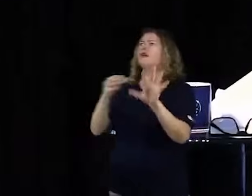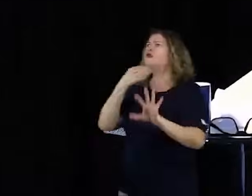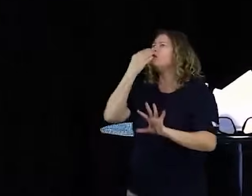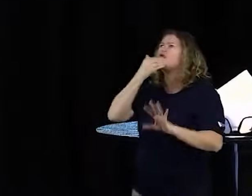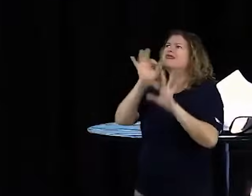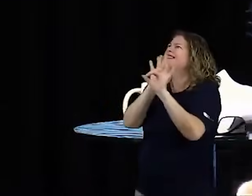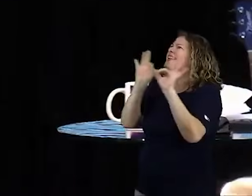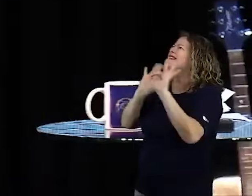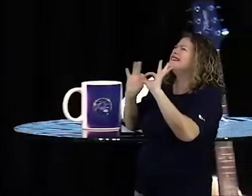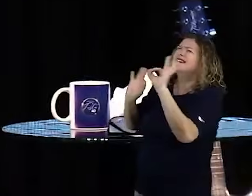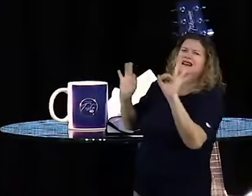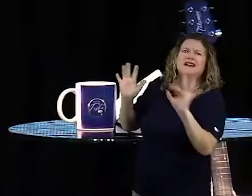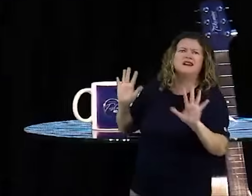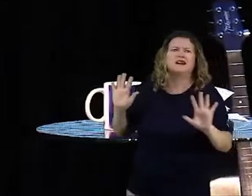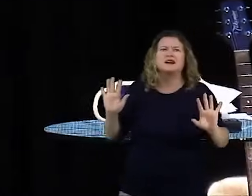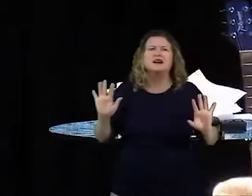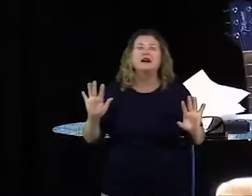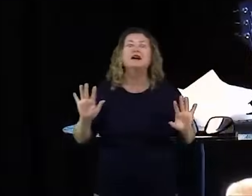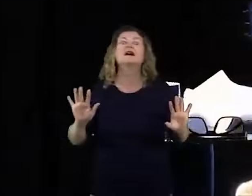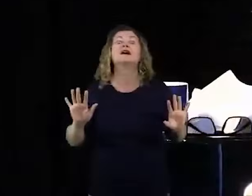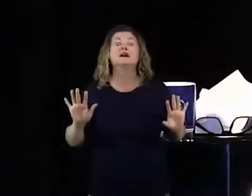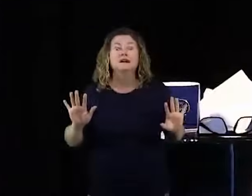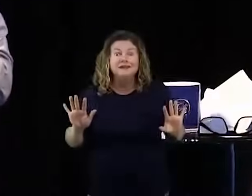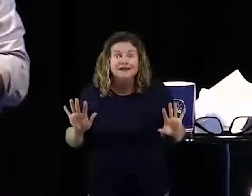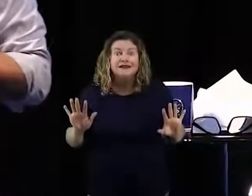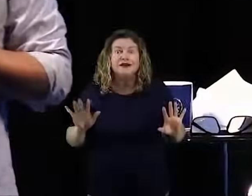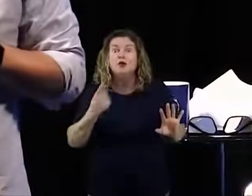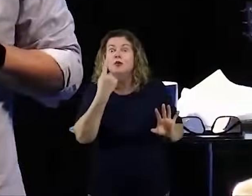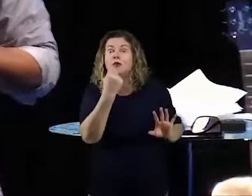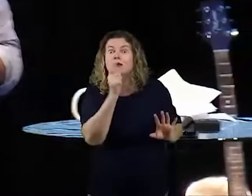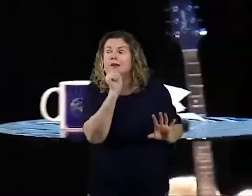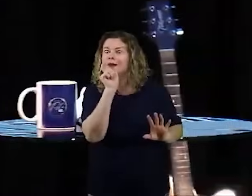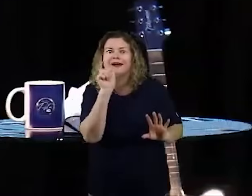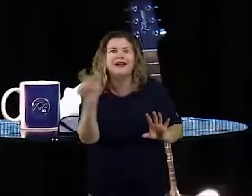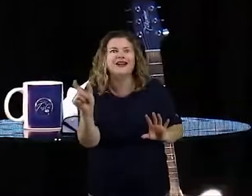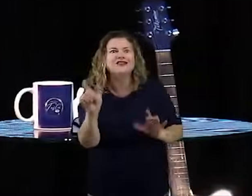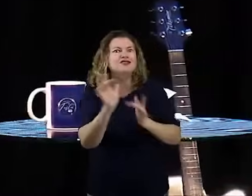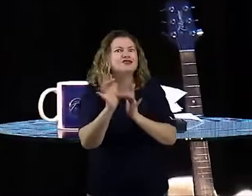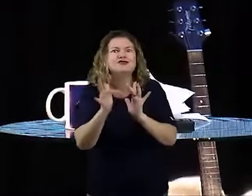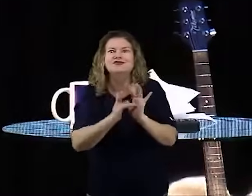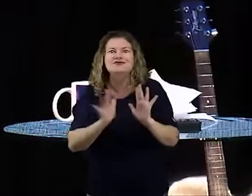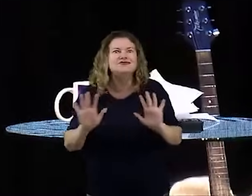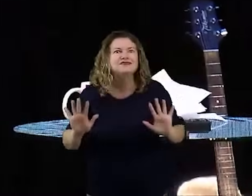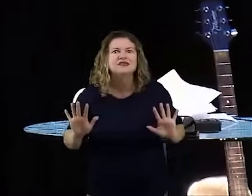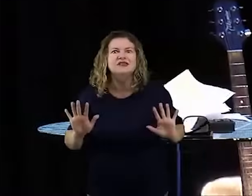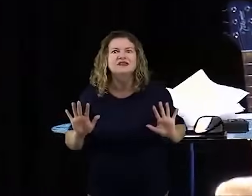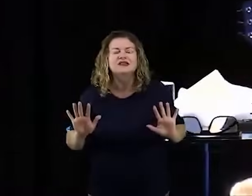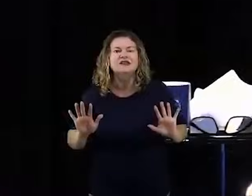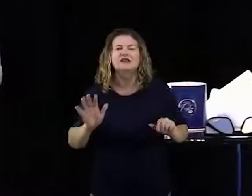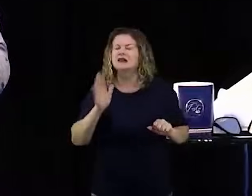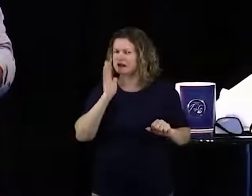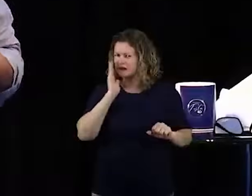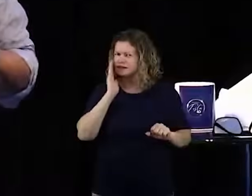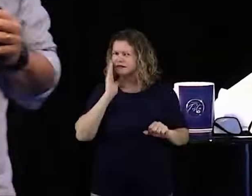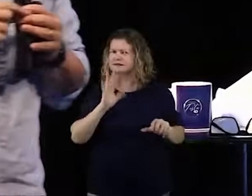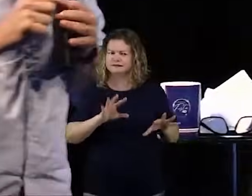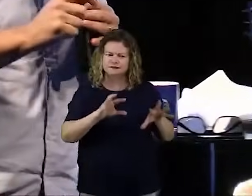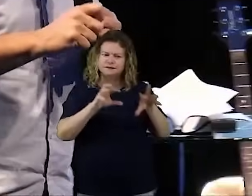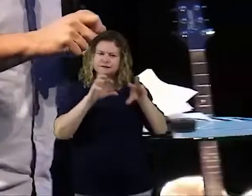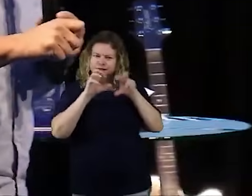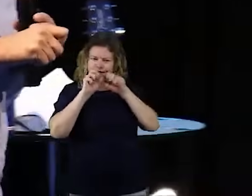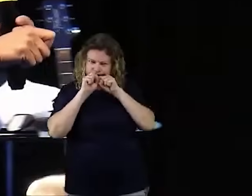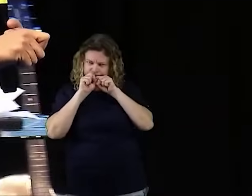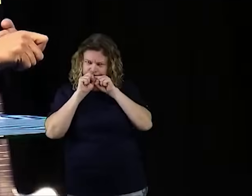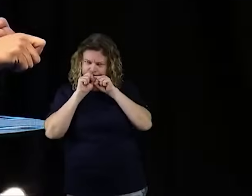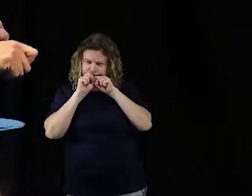Mateus capítulo 21 faz a figueira secar amaldiçoar nesse sentido é